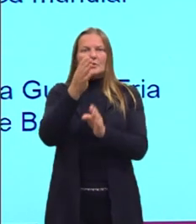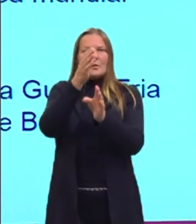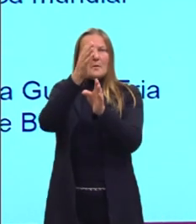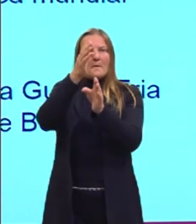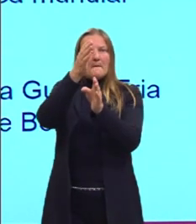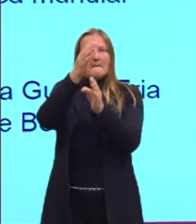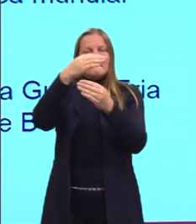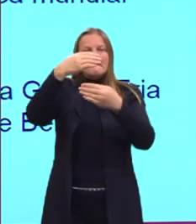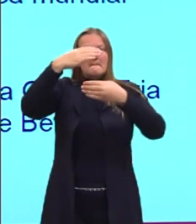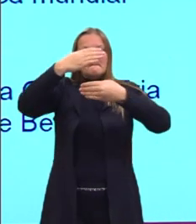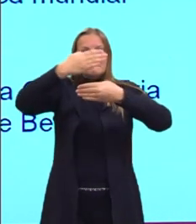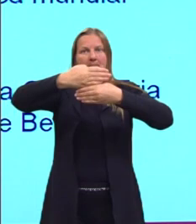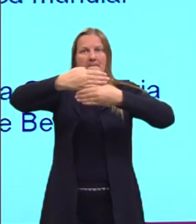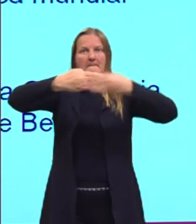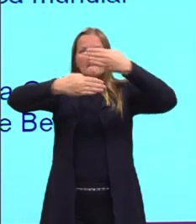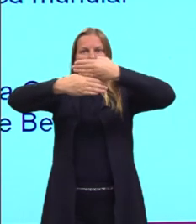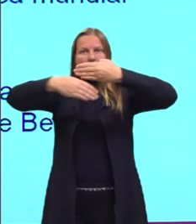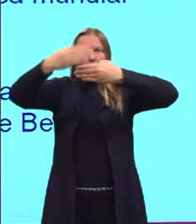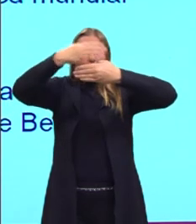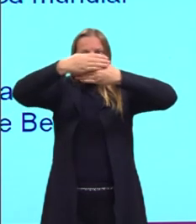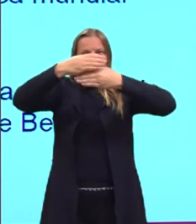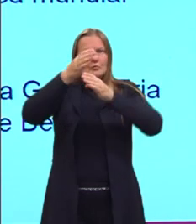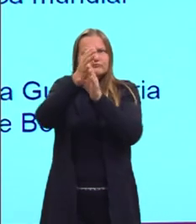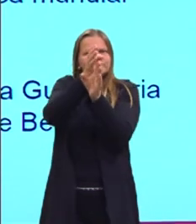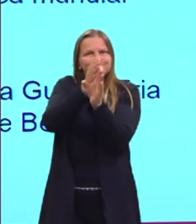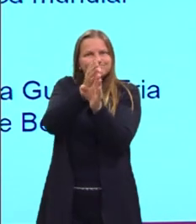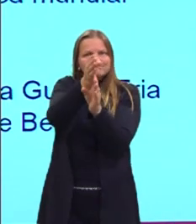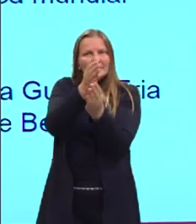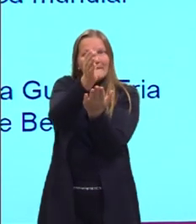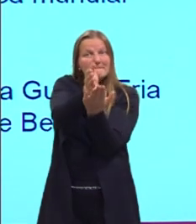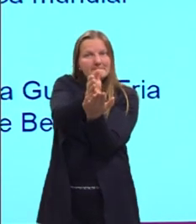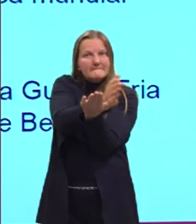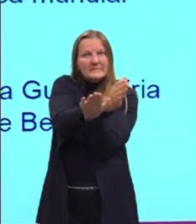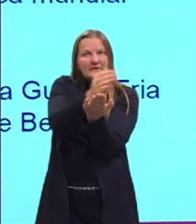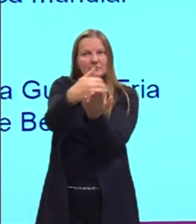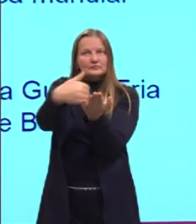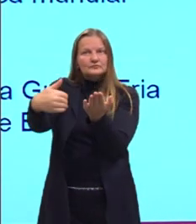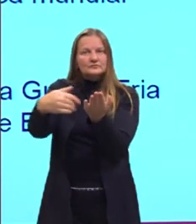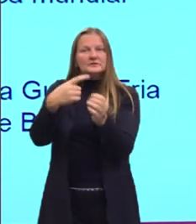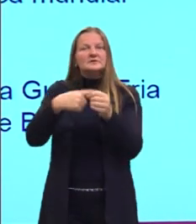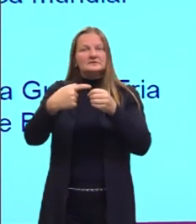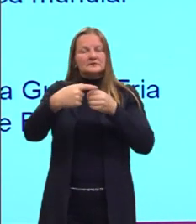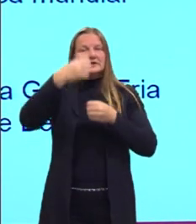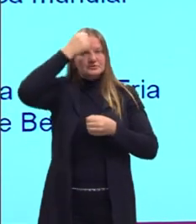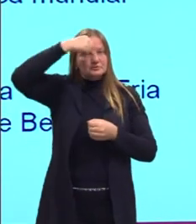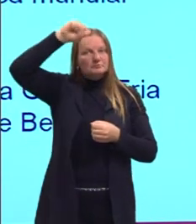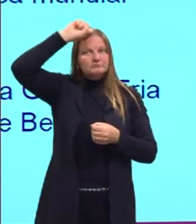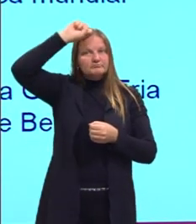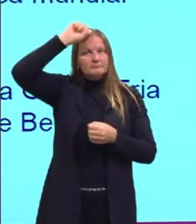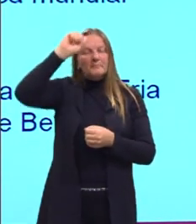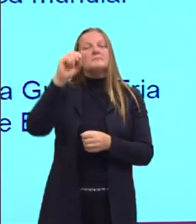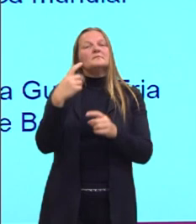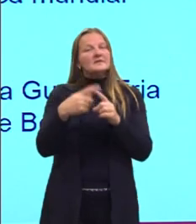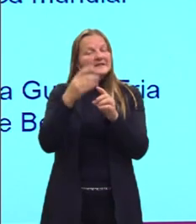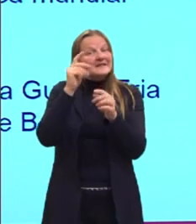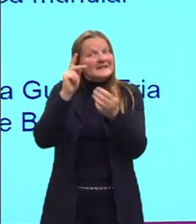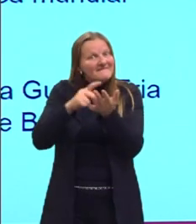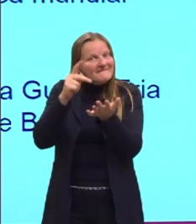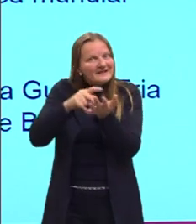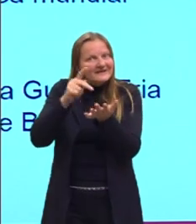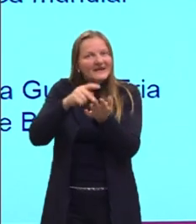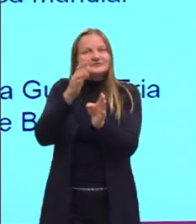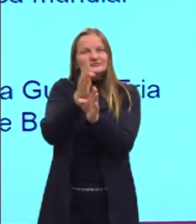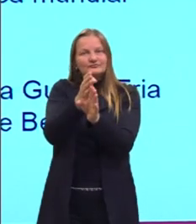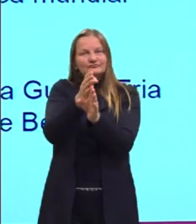muro de Berlim no meio né dessa desse dessa cidade deste município colocando isso aí o muro de Berlim é que dividir